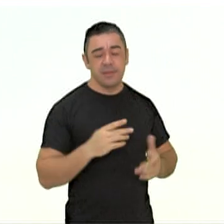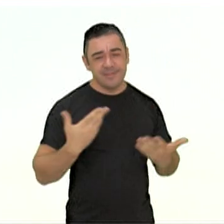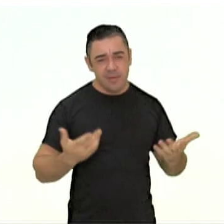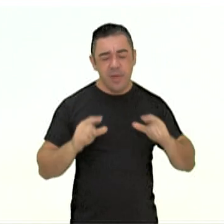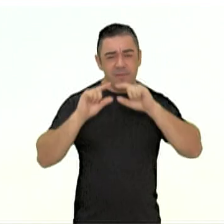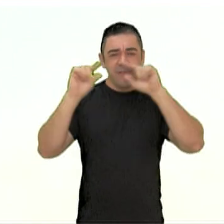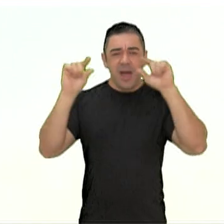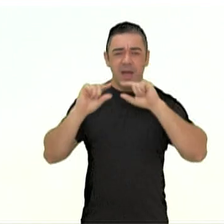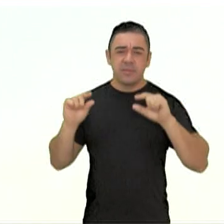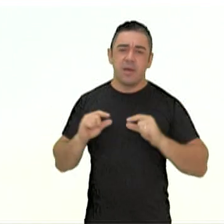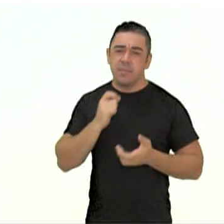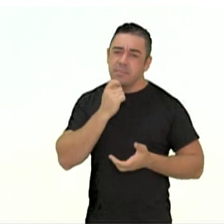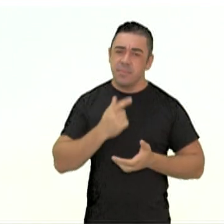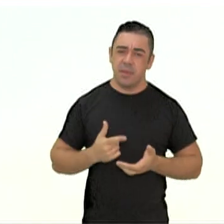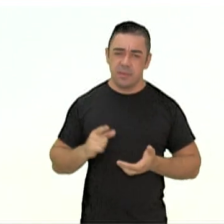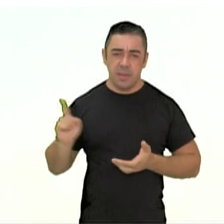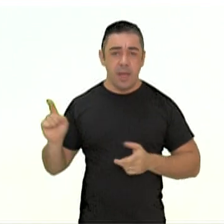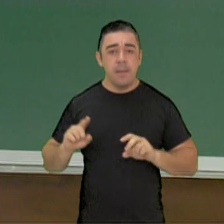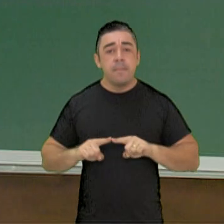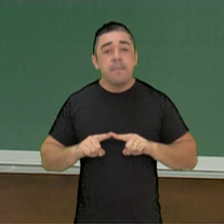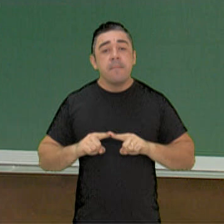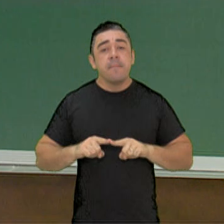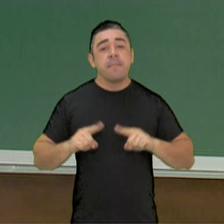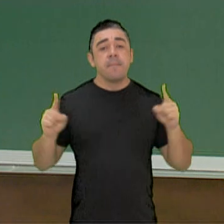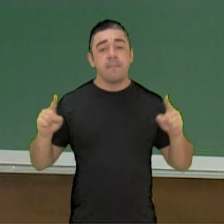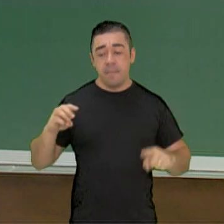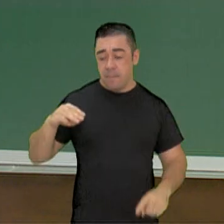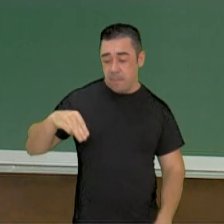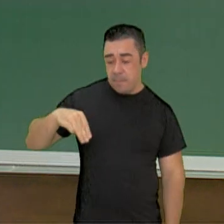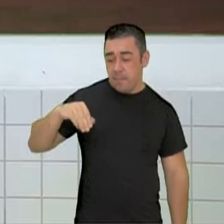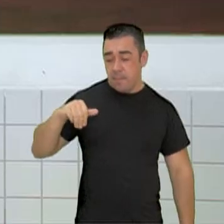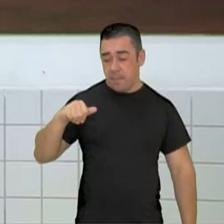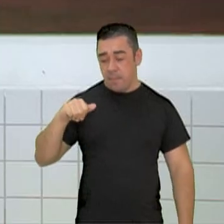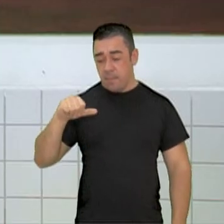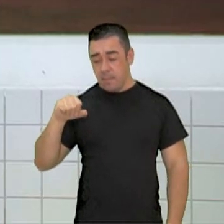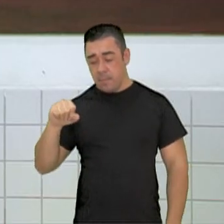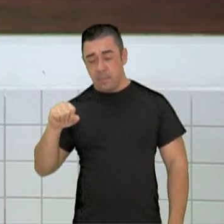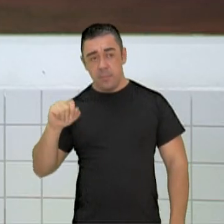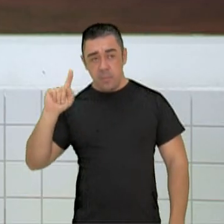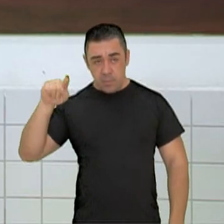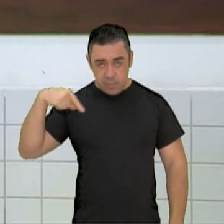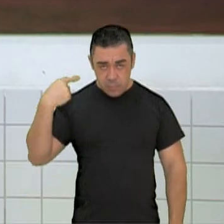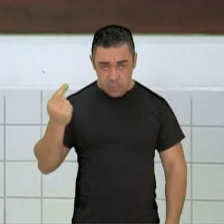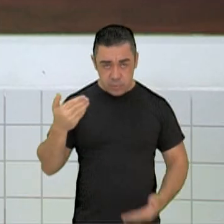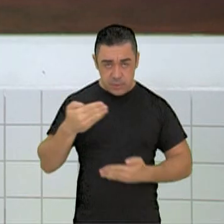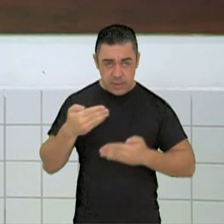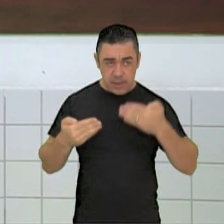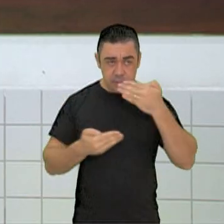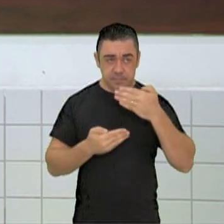aqui da conjunção mais. Vamos agora ao nosso próximo slide.